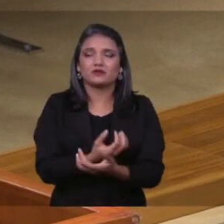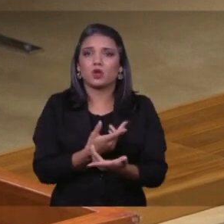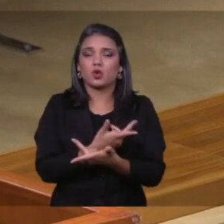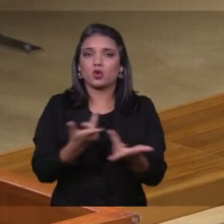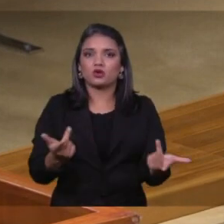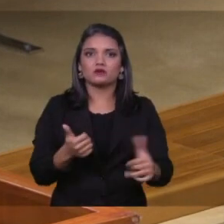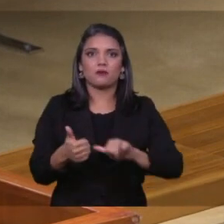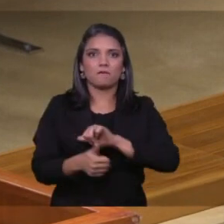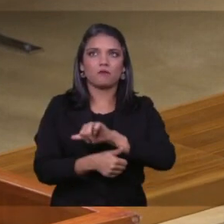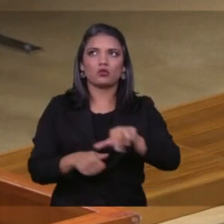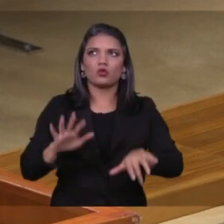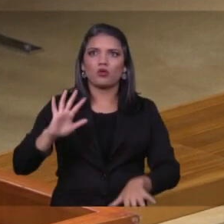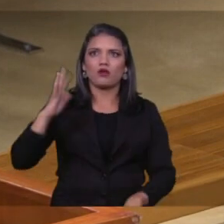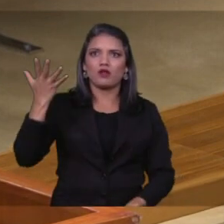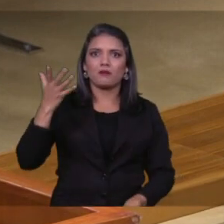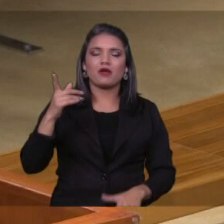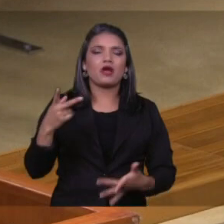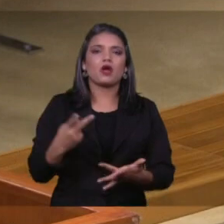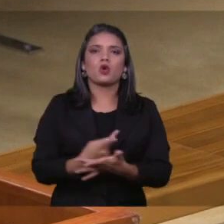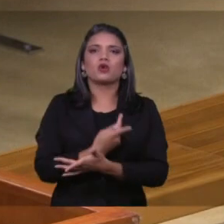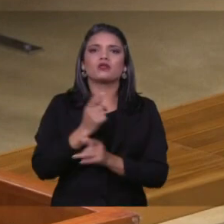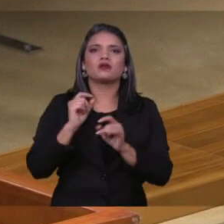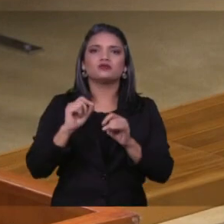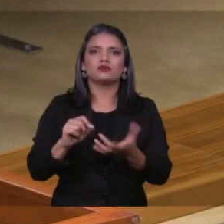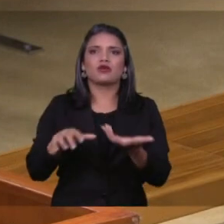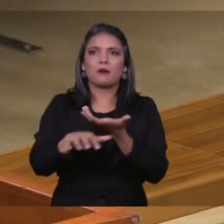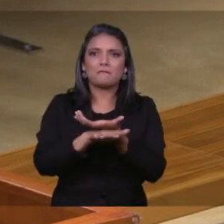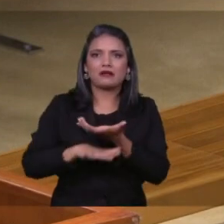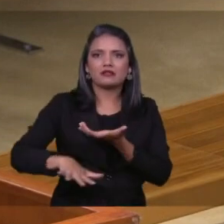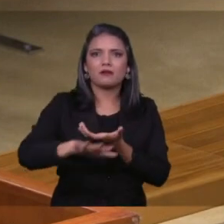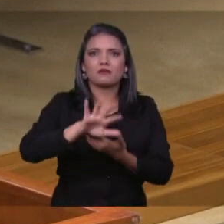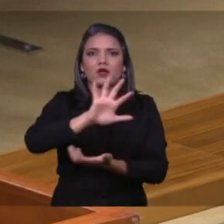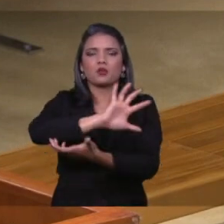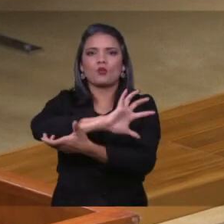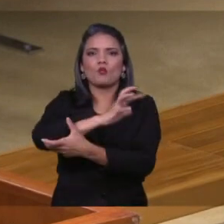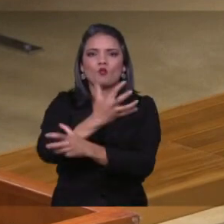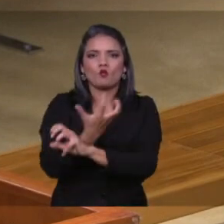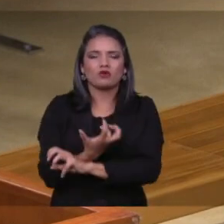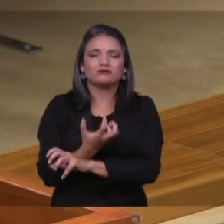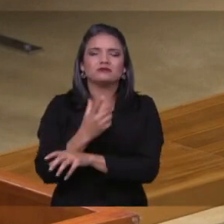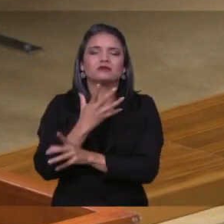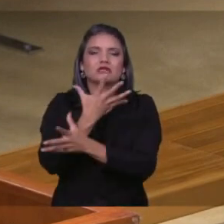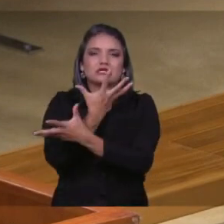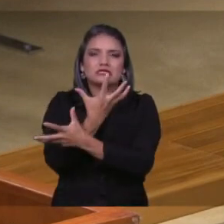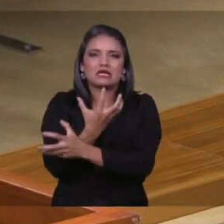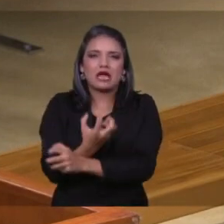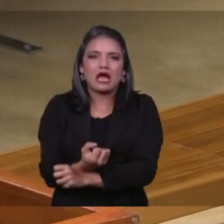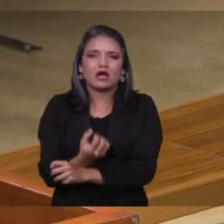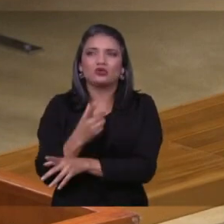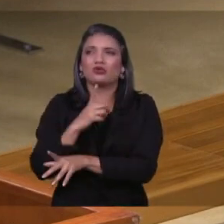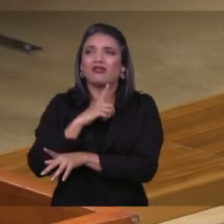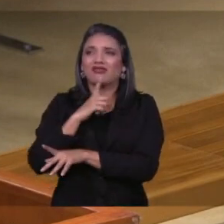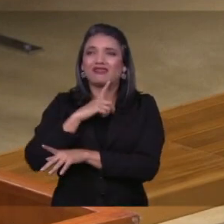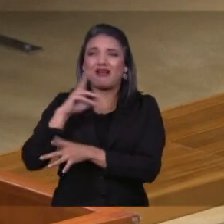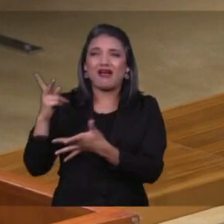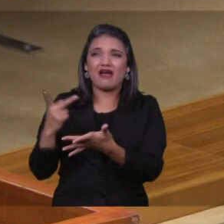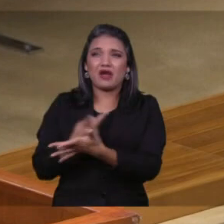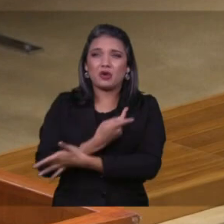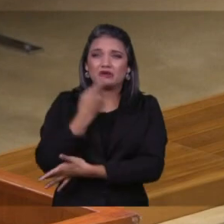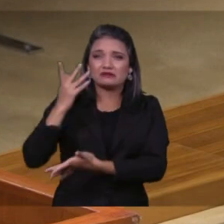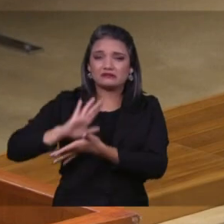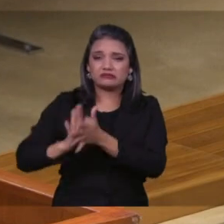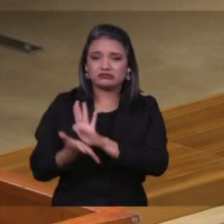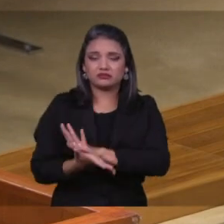o Pantanal brasileiro e seu bioma e também o Cerrado brasileiro. A degradação do Pantanal, a Laguna de Los